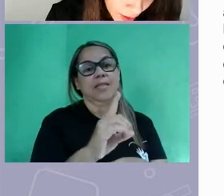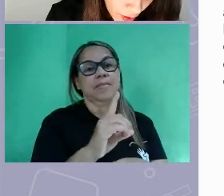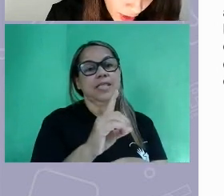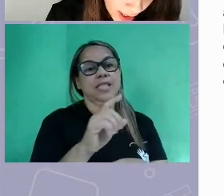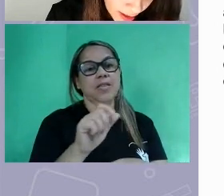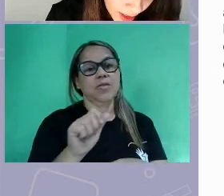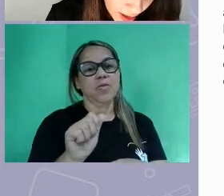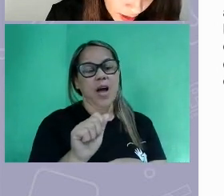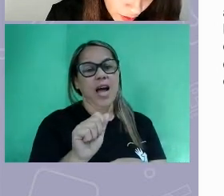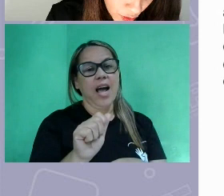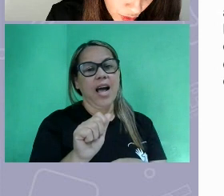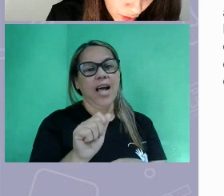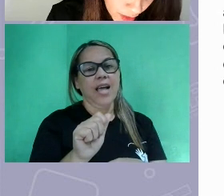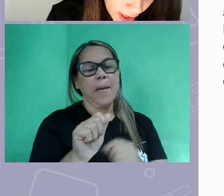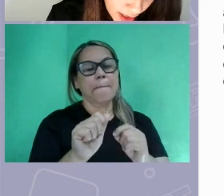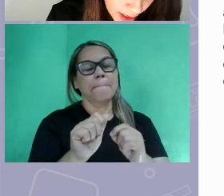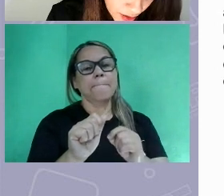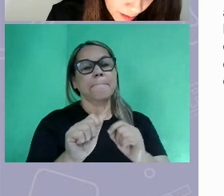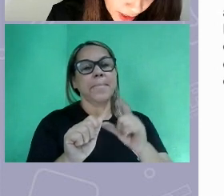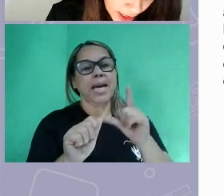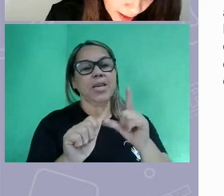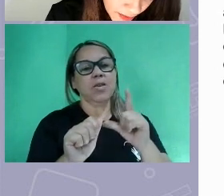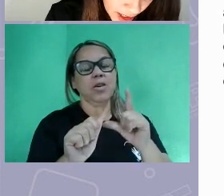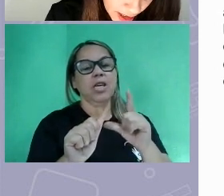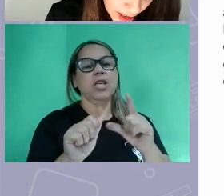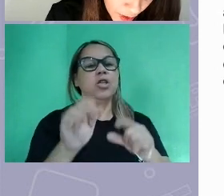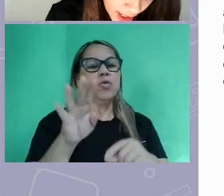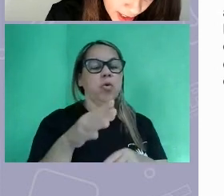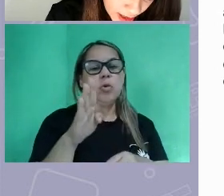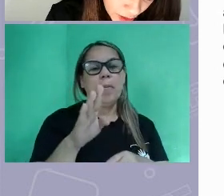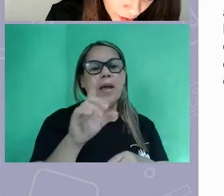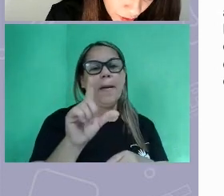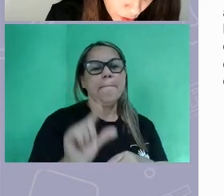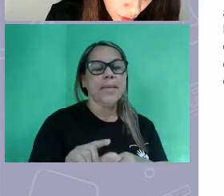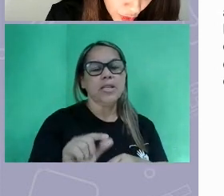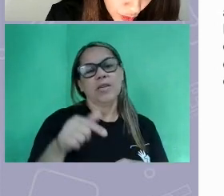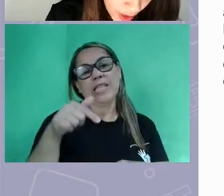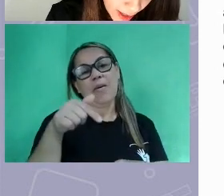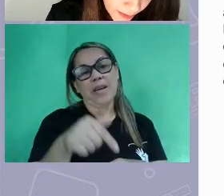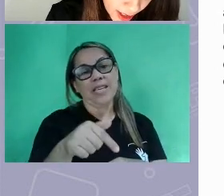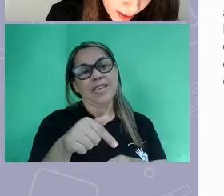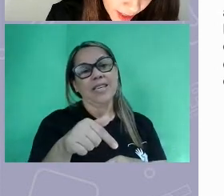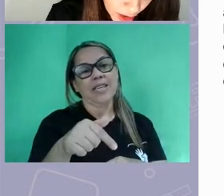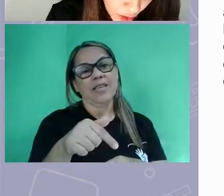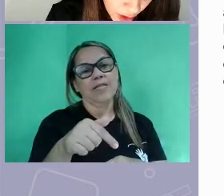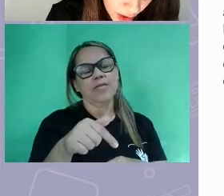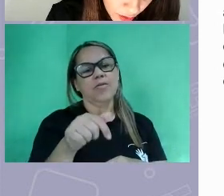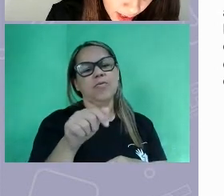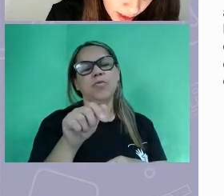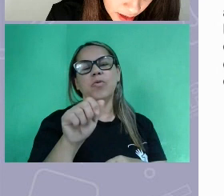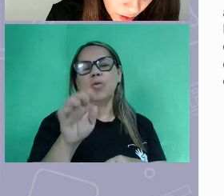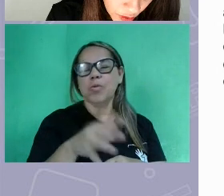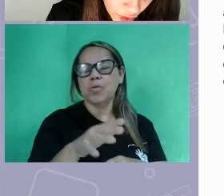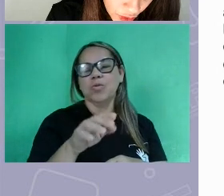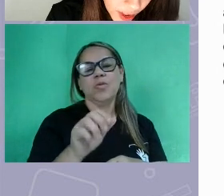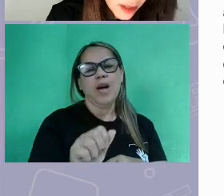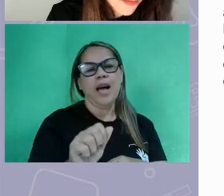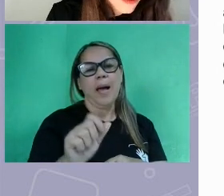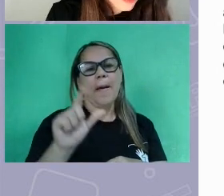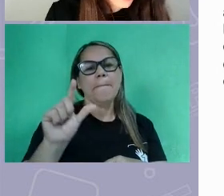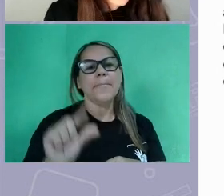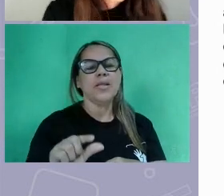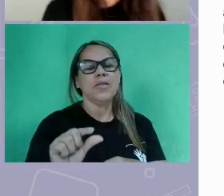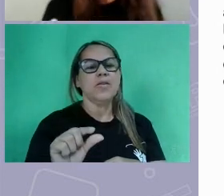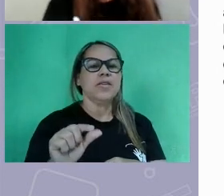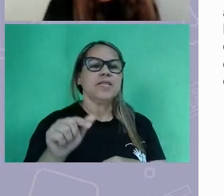é maior que a dimensão do urso B isso implica que o quezinho do urso A é menor que o quezinho do urso B